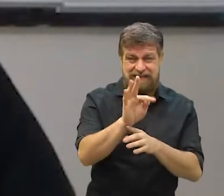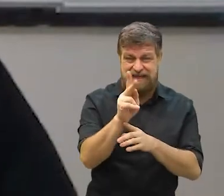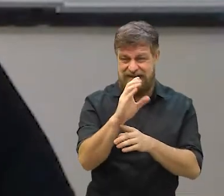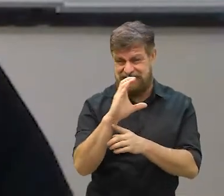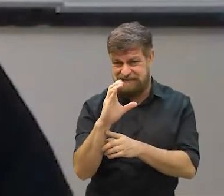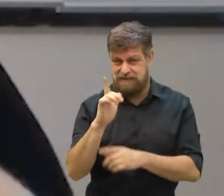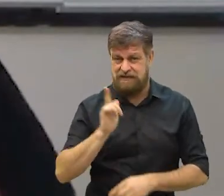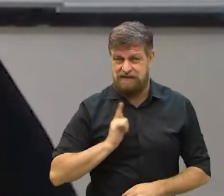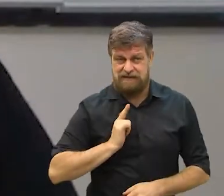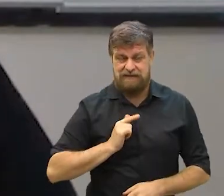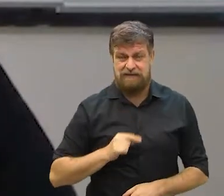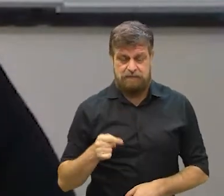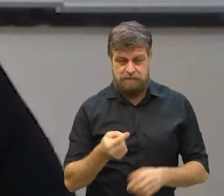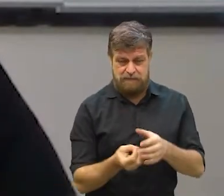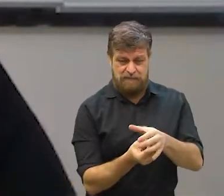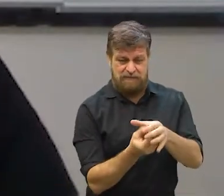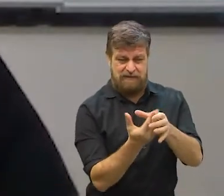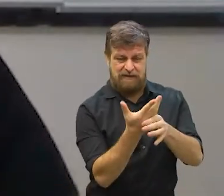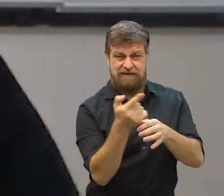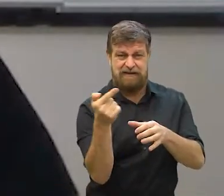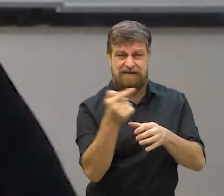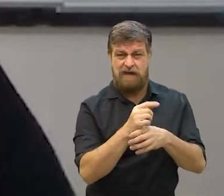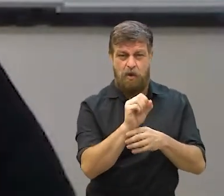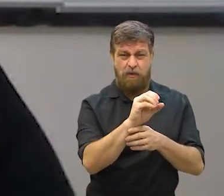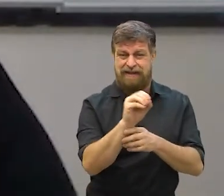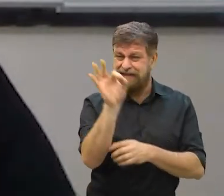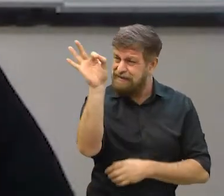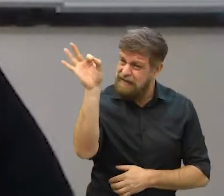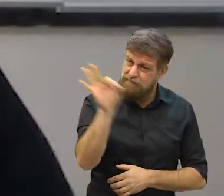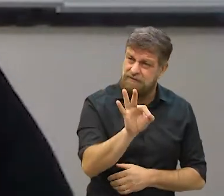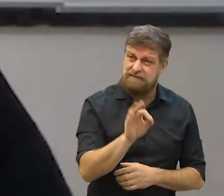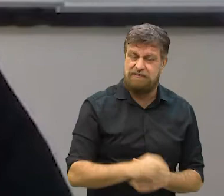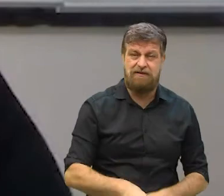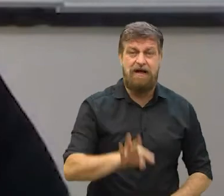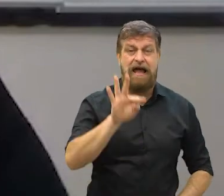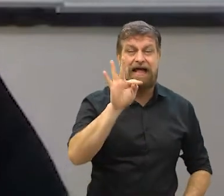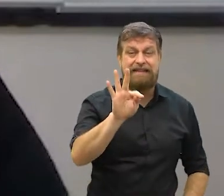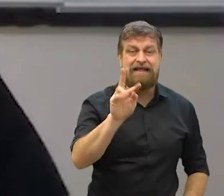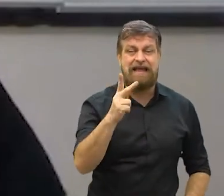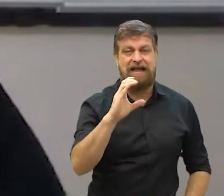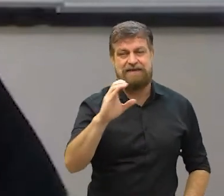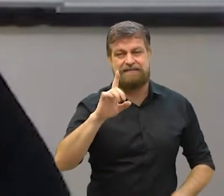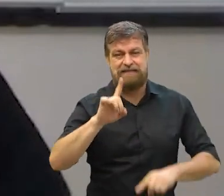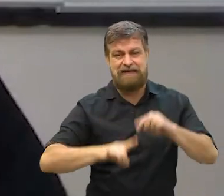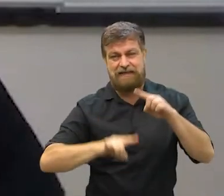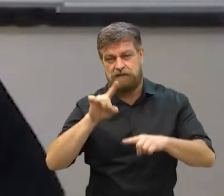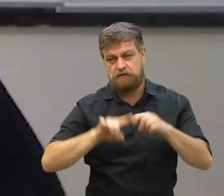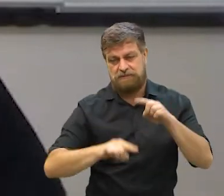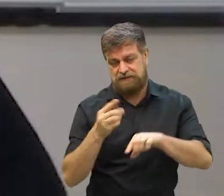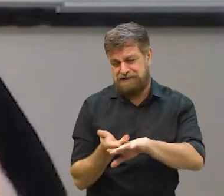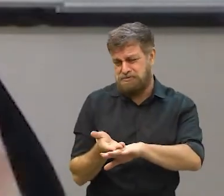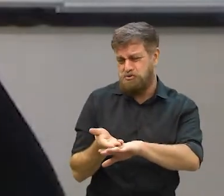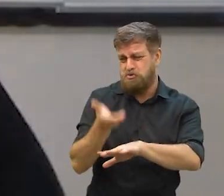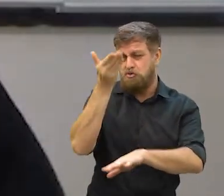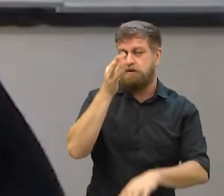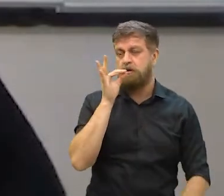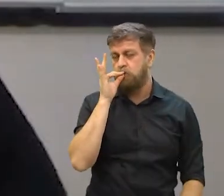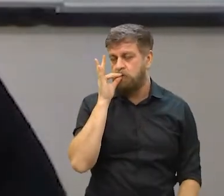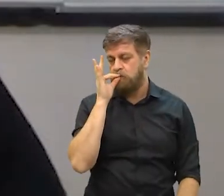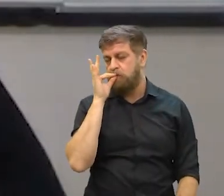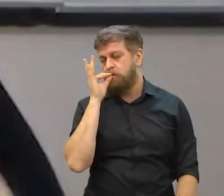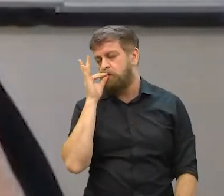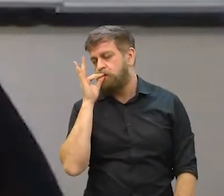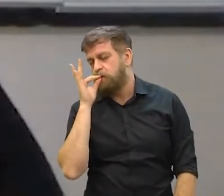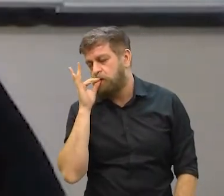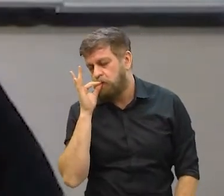THC, tem cepas da planta que chegam a ter mais de 80% só de THC. E quando é fumada,